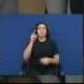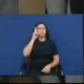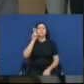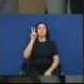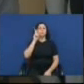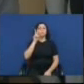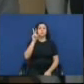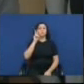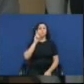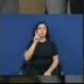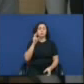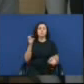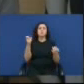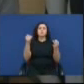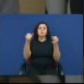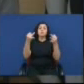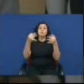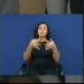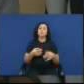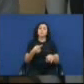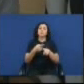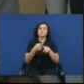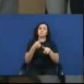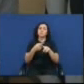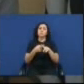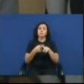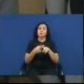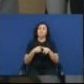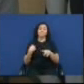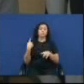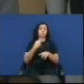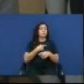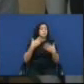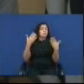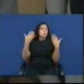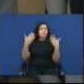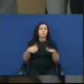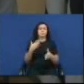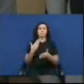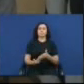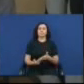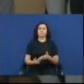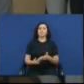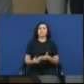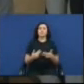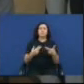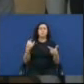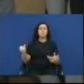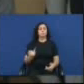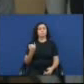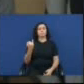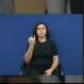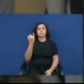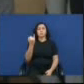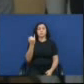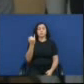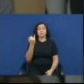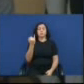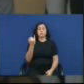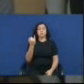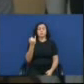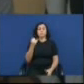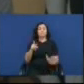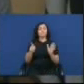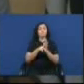história, que justifica o fato de não queremos deixar se perder este elemento rico de enculturação da